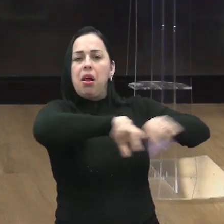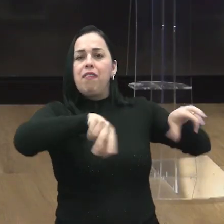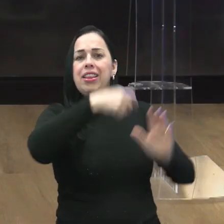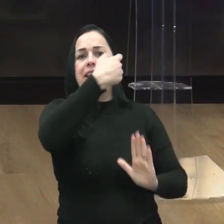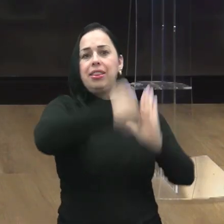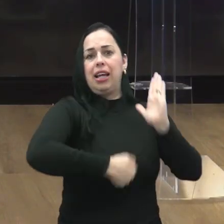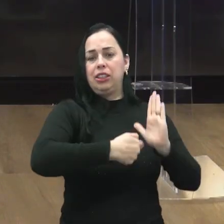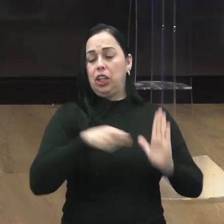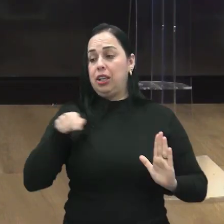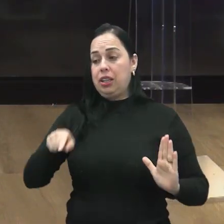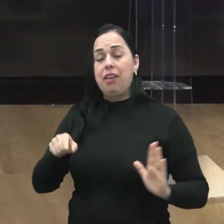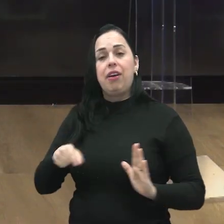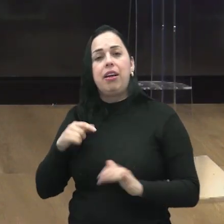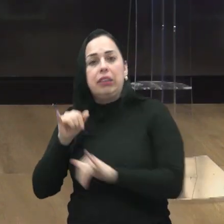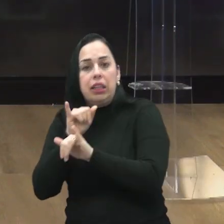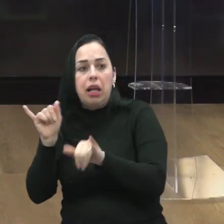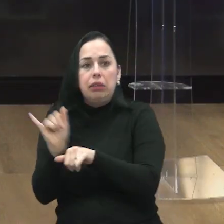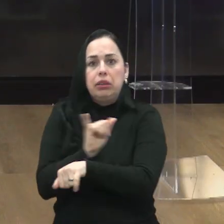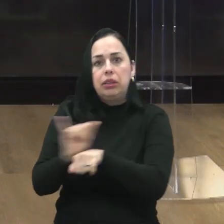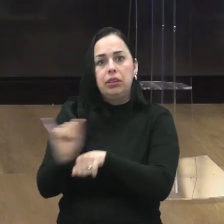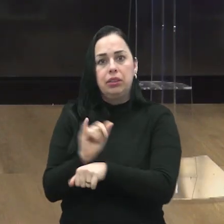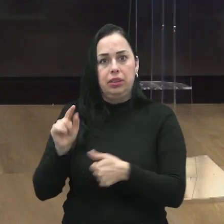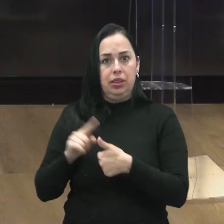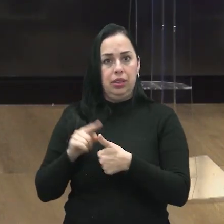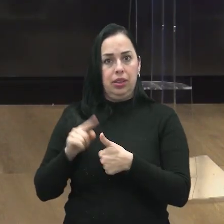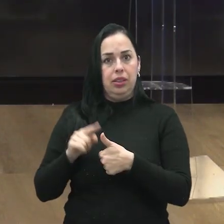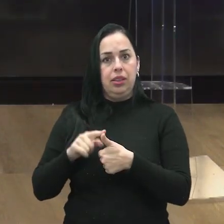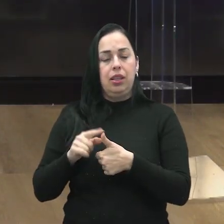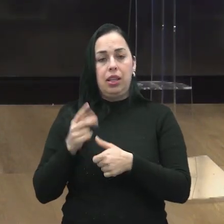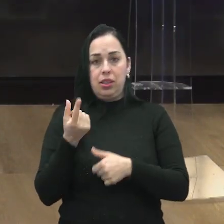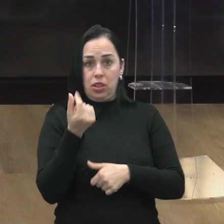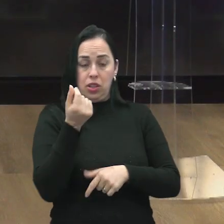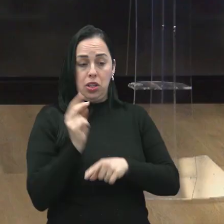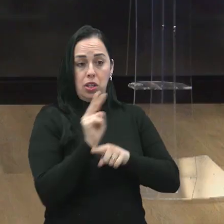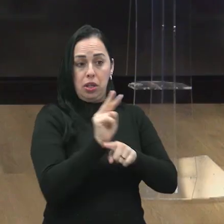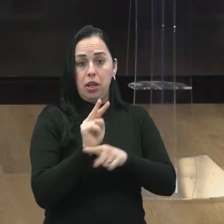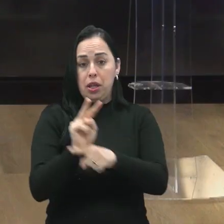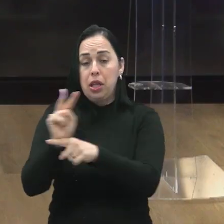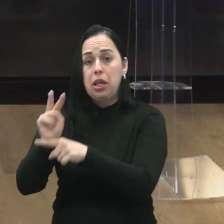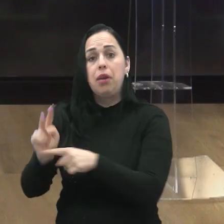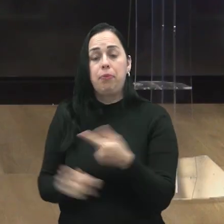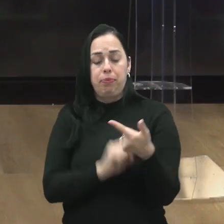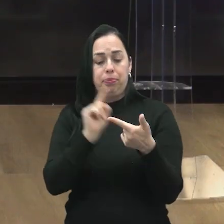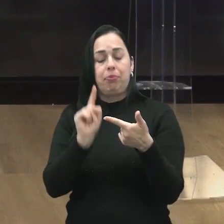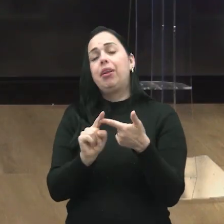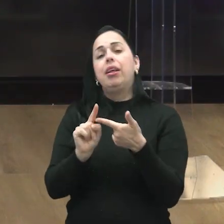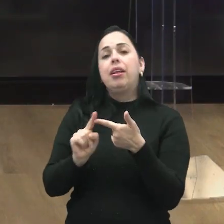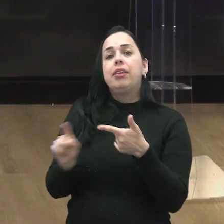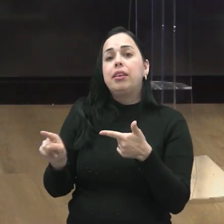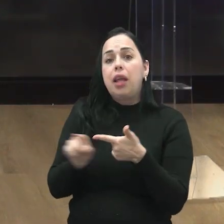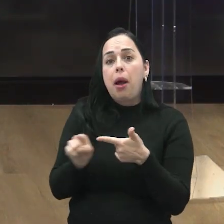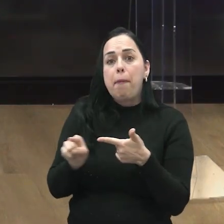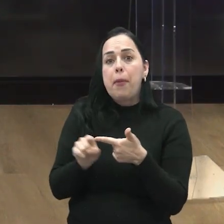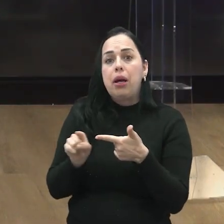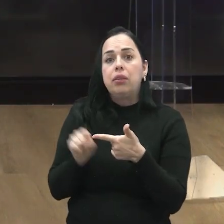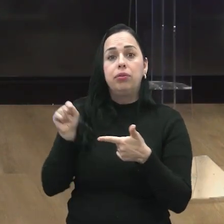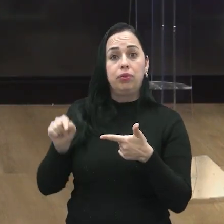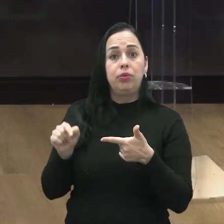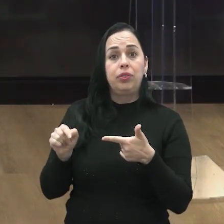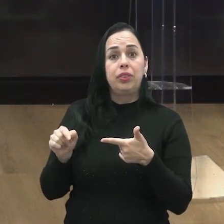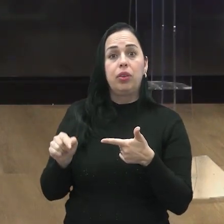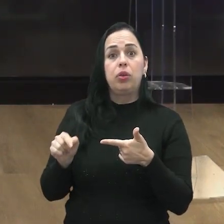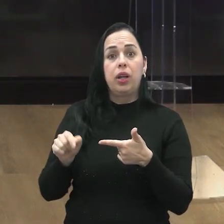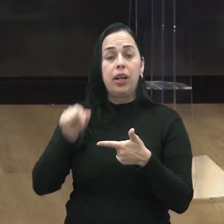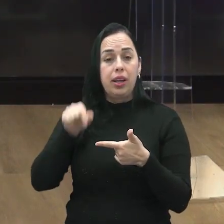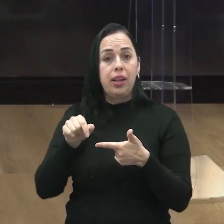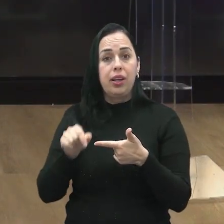as possíveis medidas estão linhas de crédito para setores impactados e também a expansão de compras